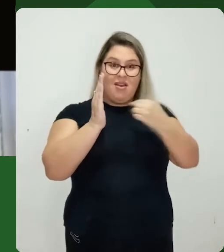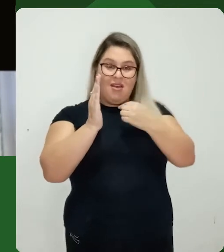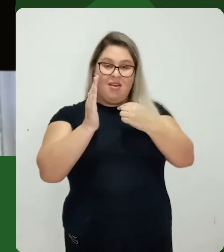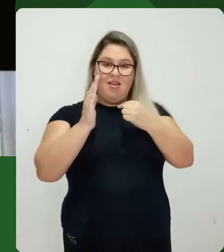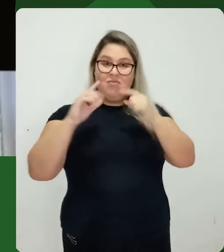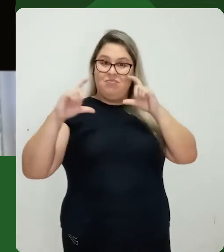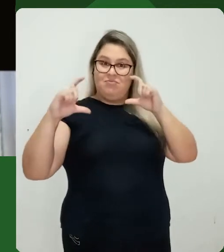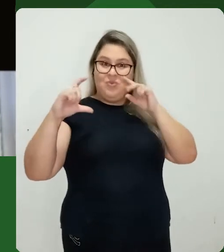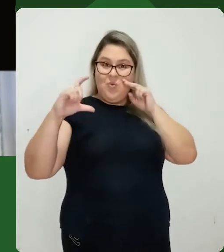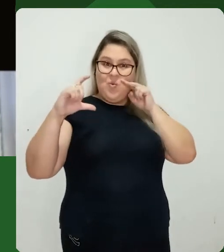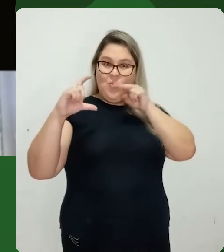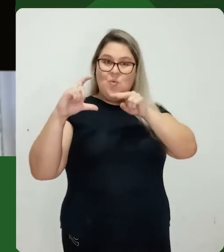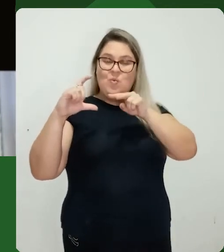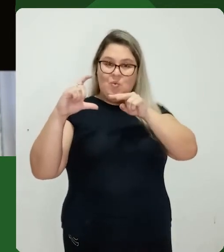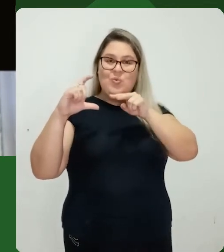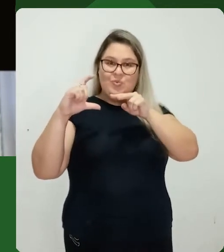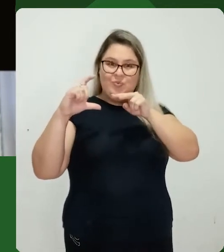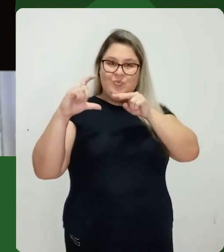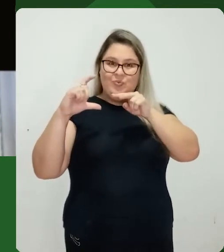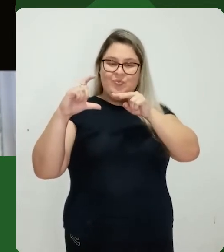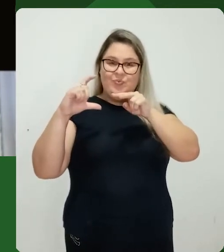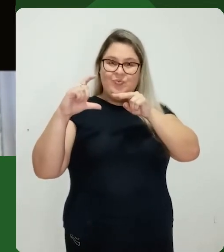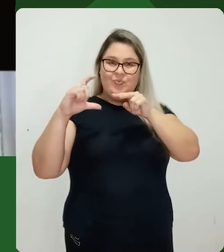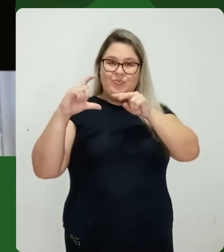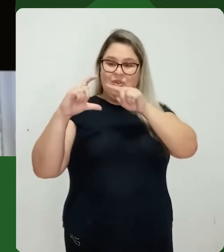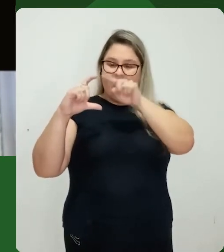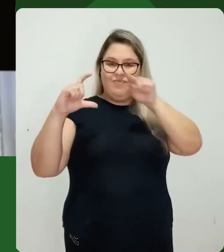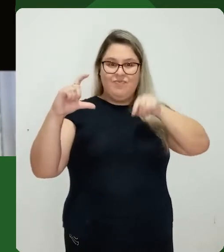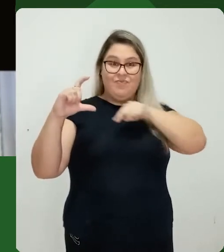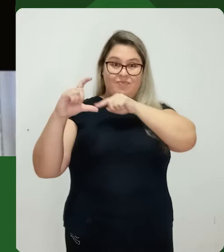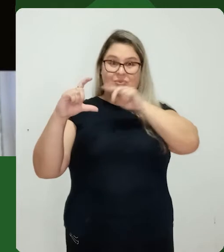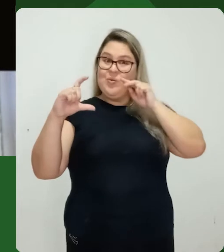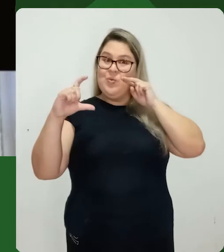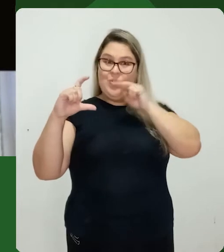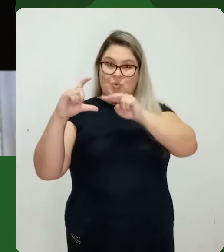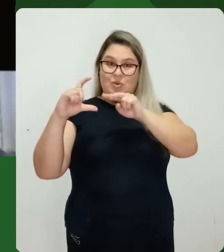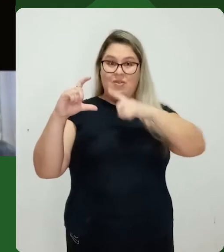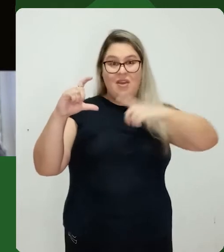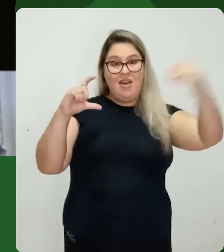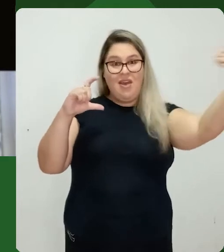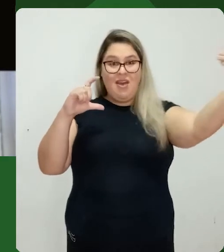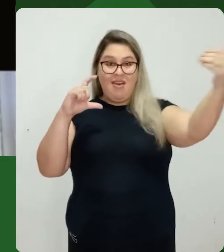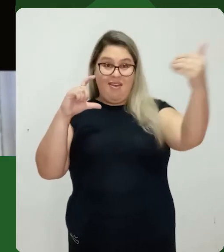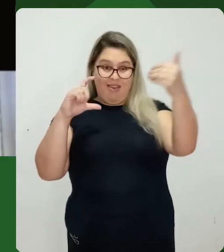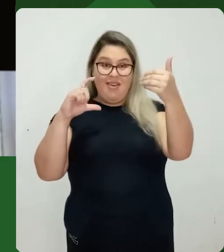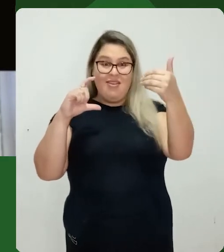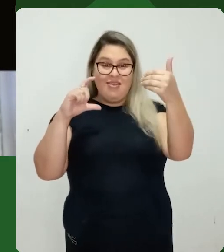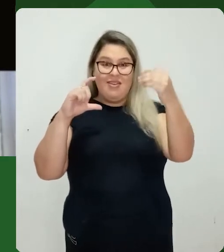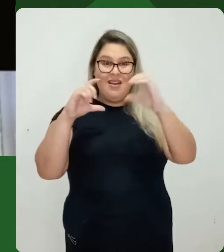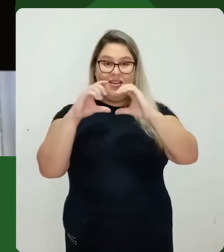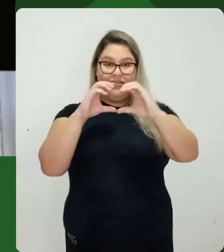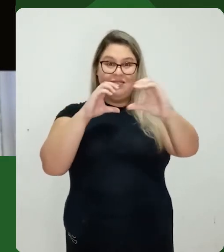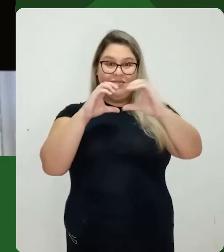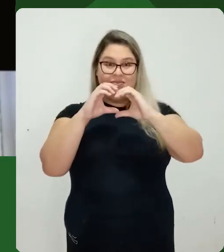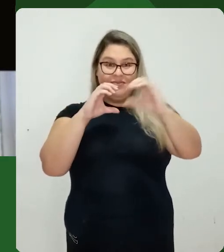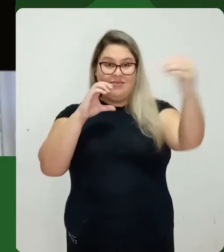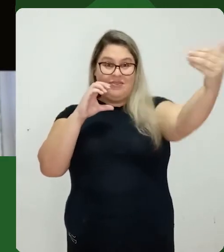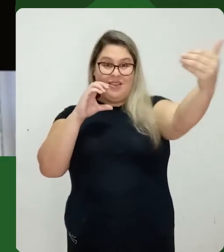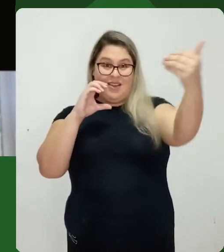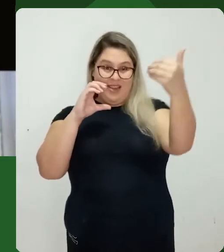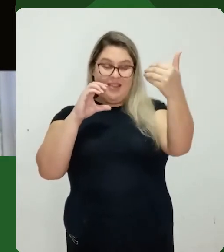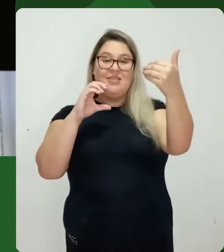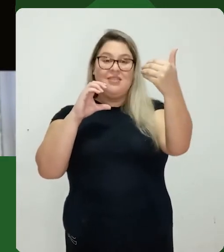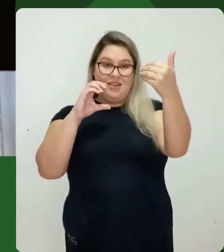chegar aqui no seu olho, né? Você está vendo aqui pelo visor. Então, está entrando